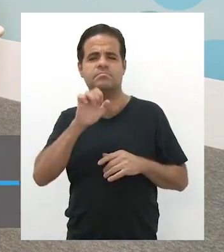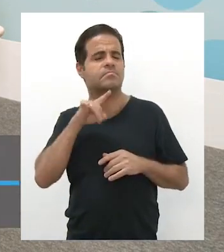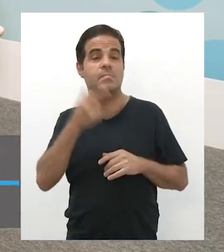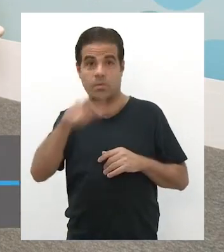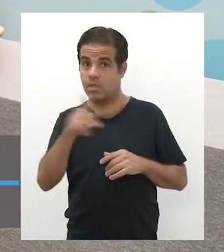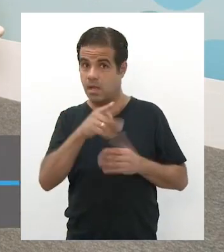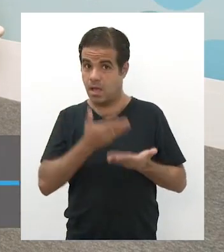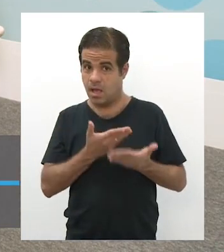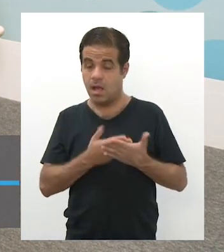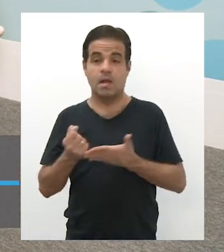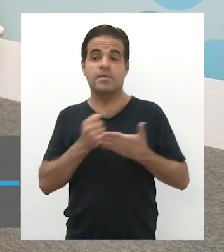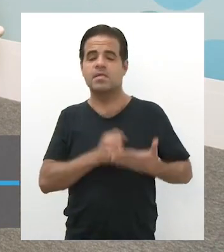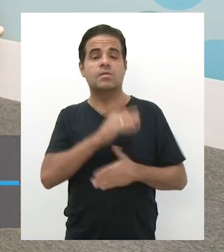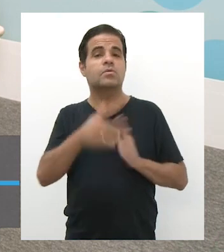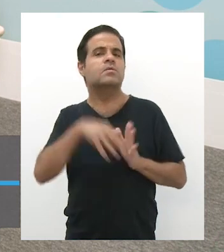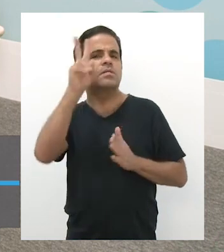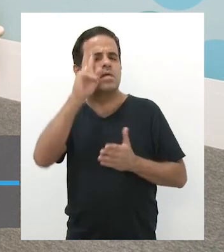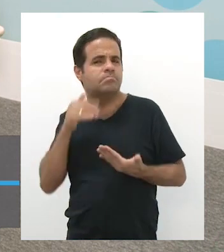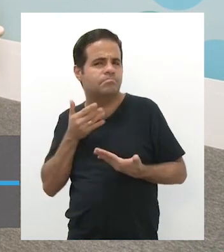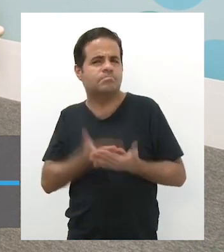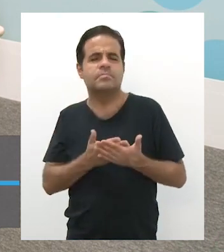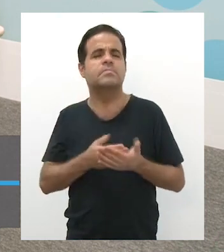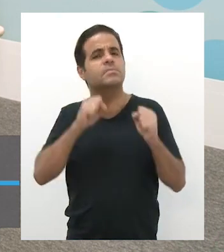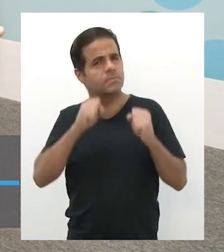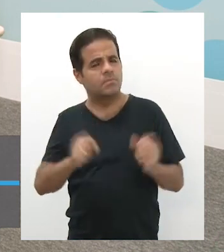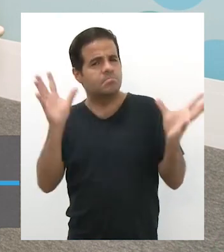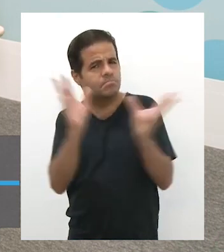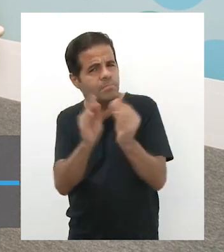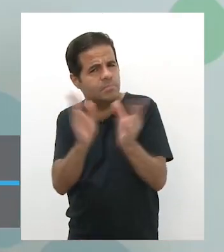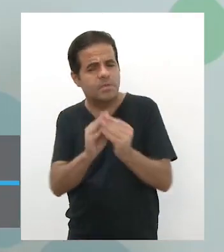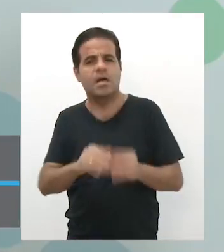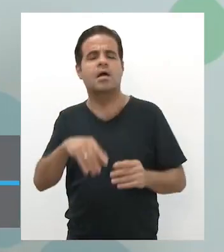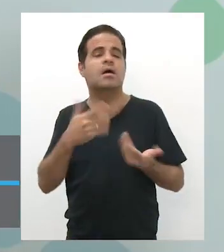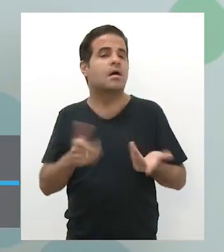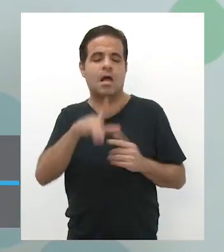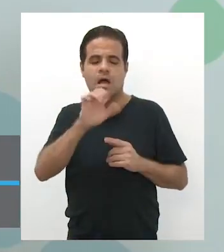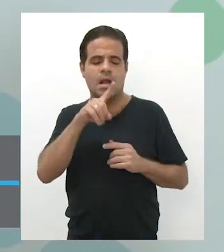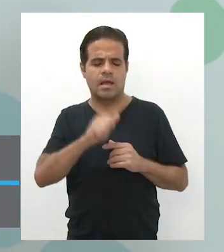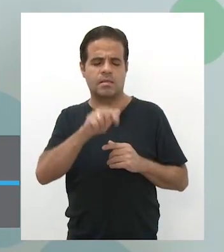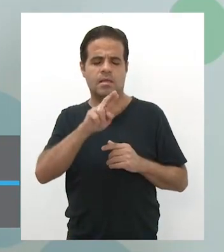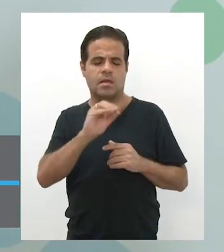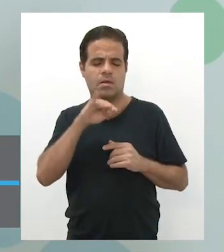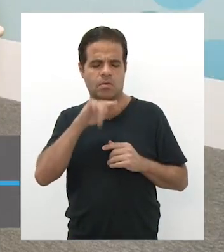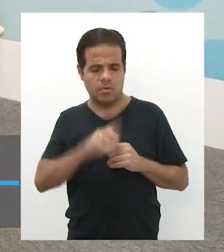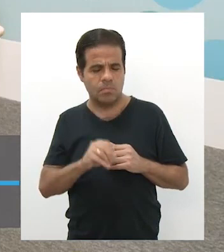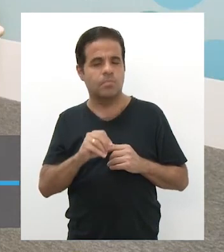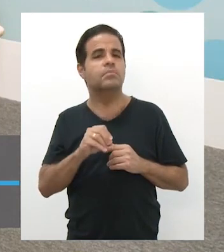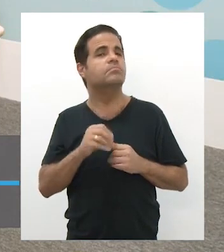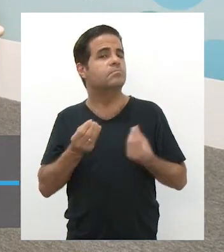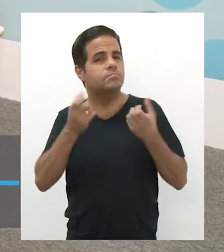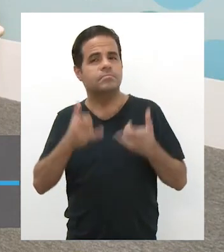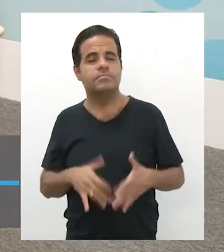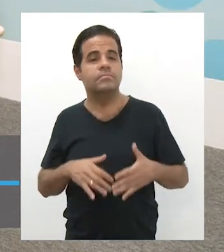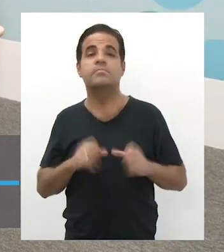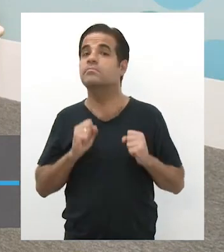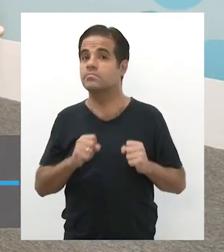professor que trará toda essa história. Mas você pode, assim, sintetizar a lenda de Rômulo e Remo? Claro, então sem